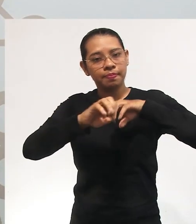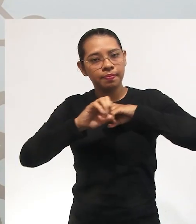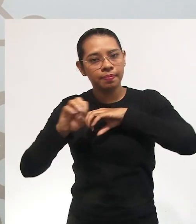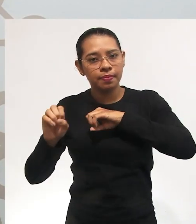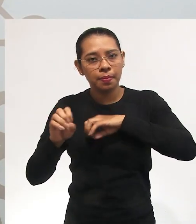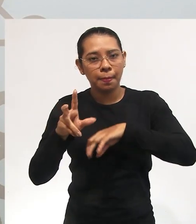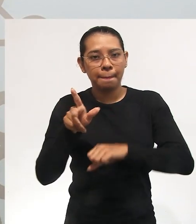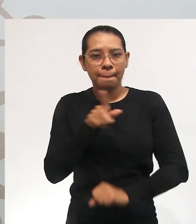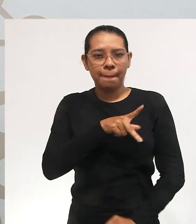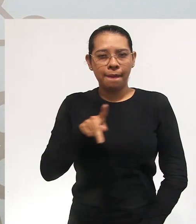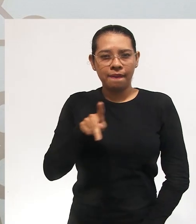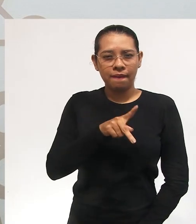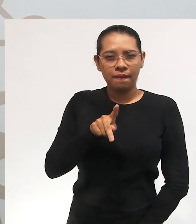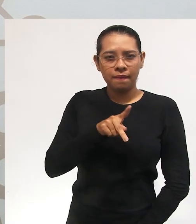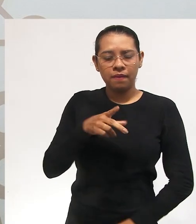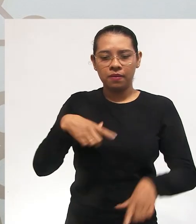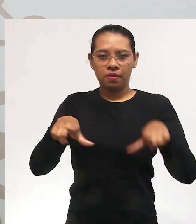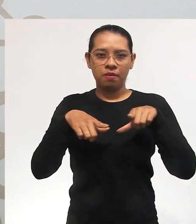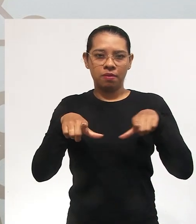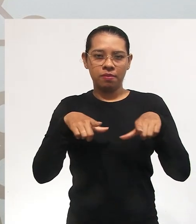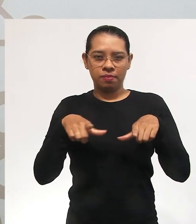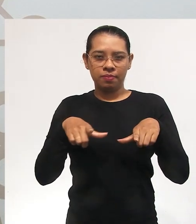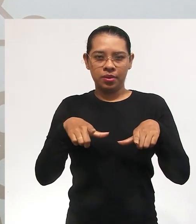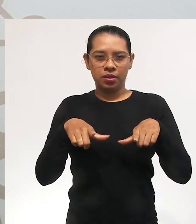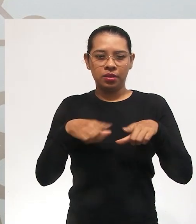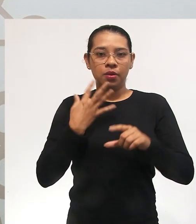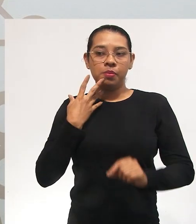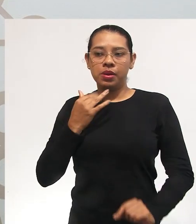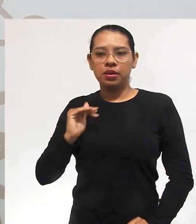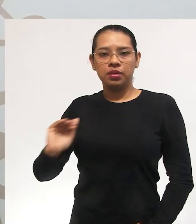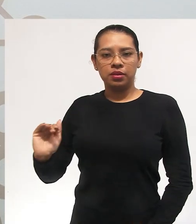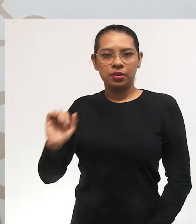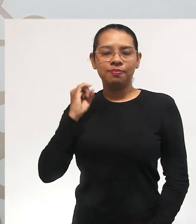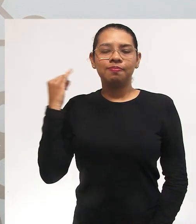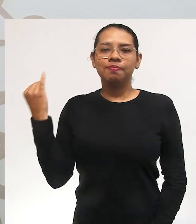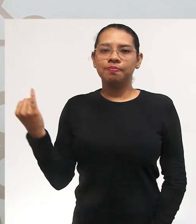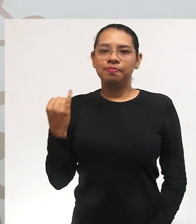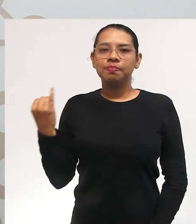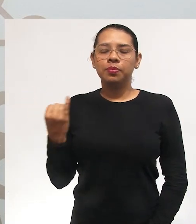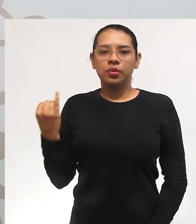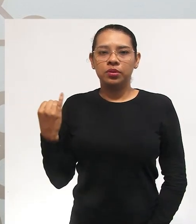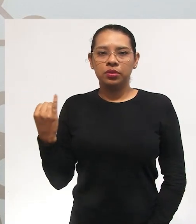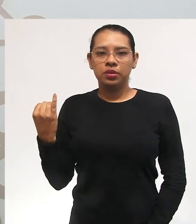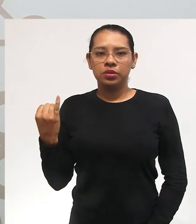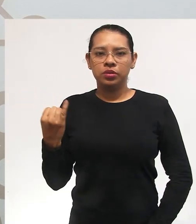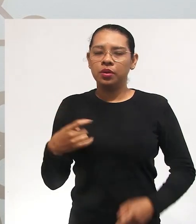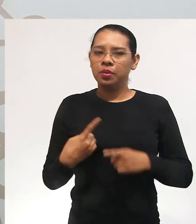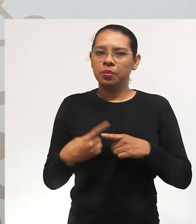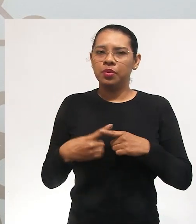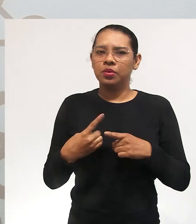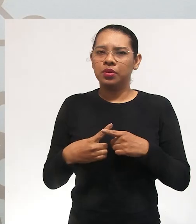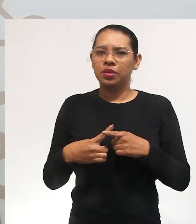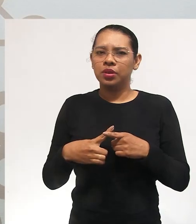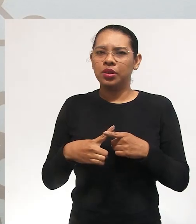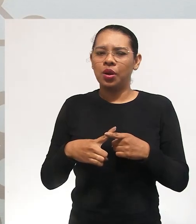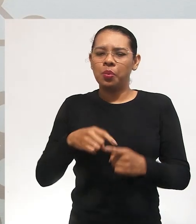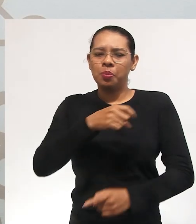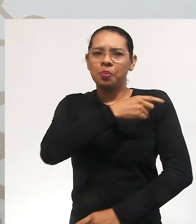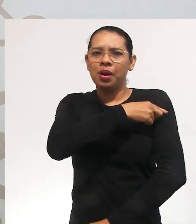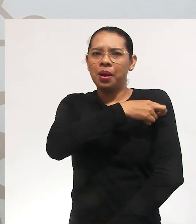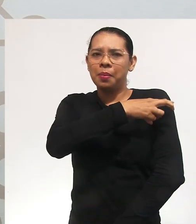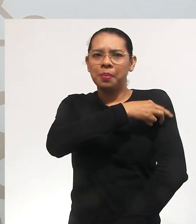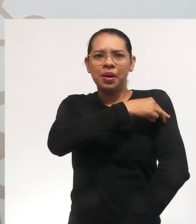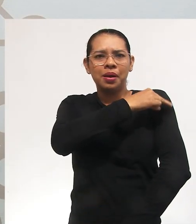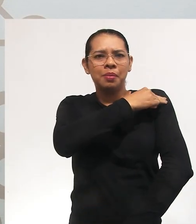fundamental, especificamente, de professores que vão atuar no ensino fundamental, é importante, porque o